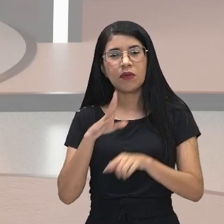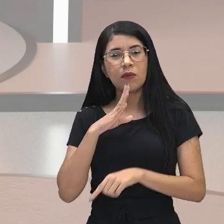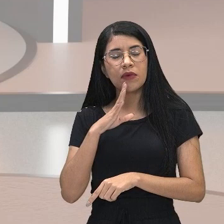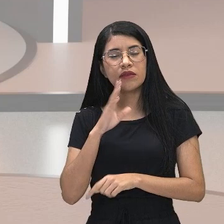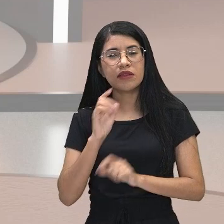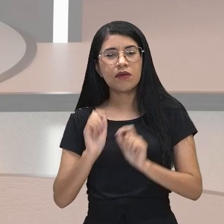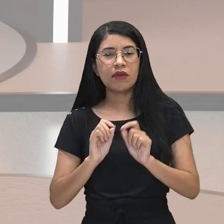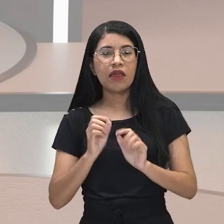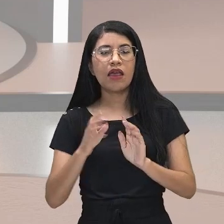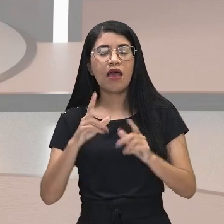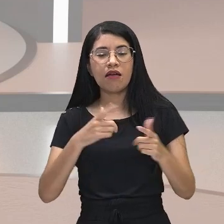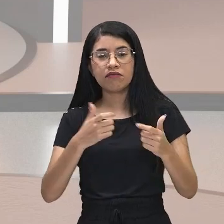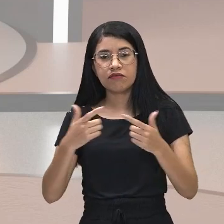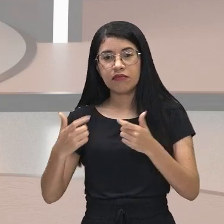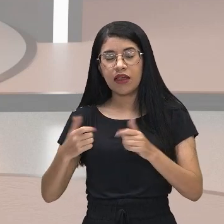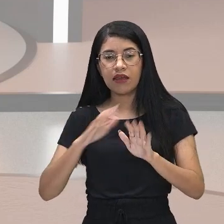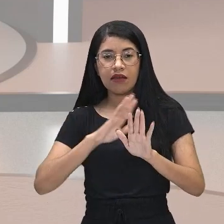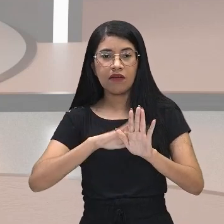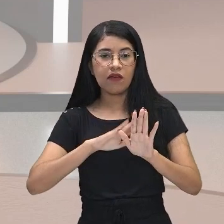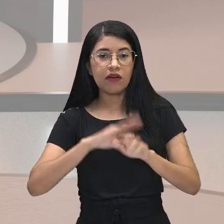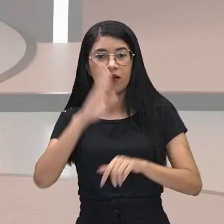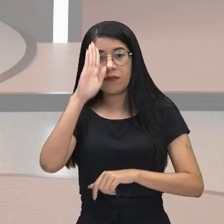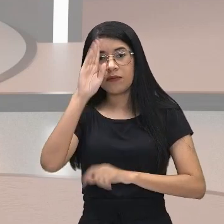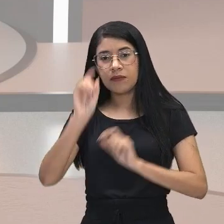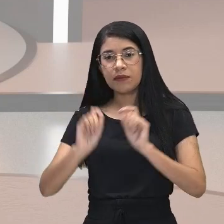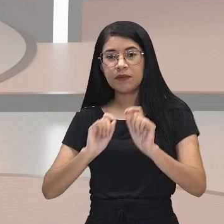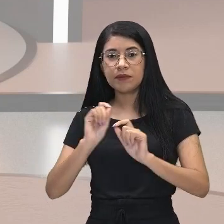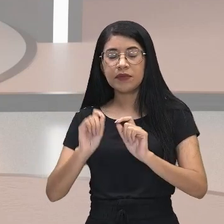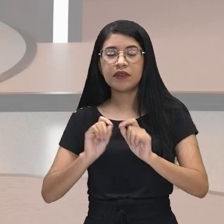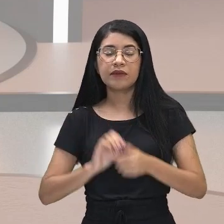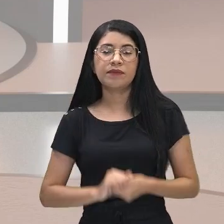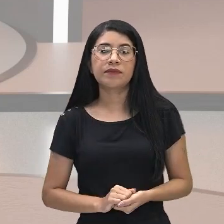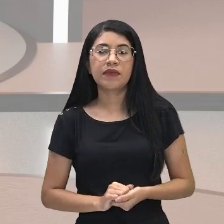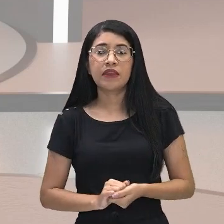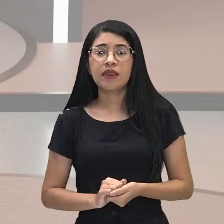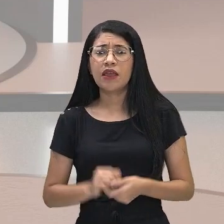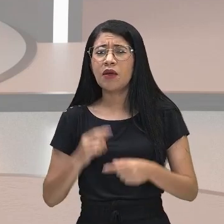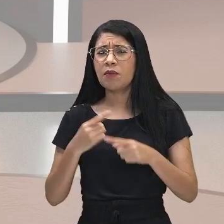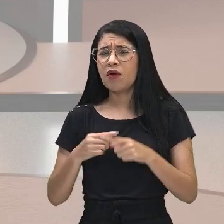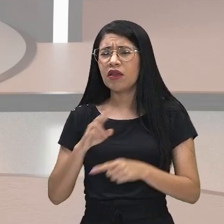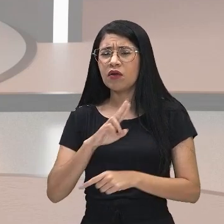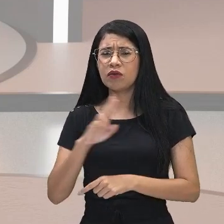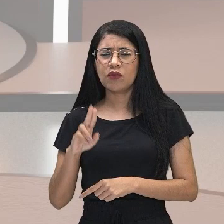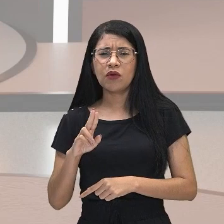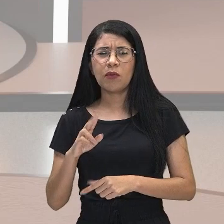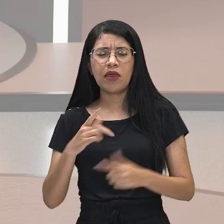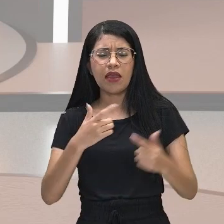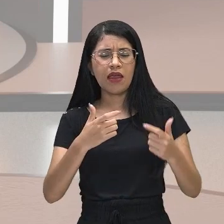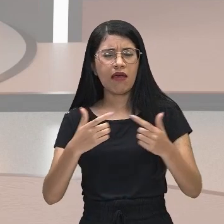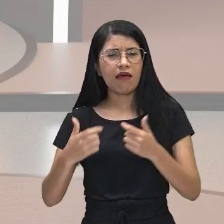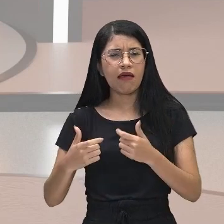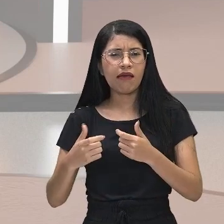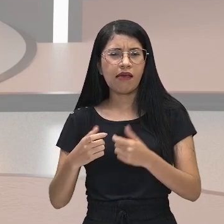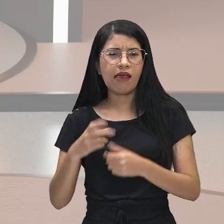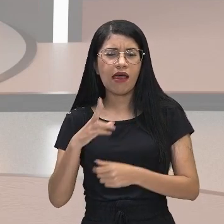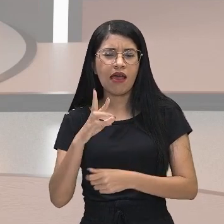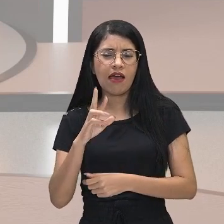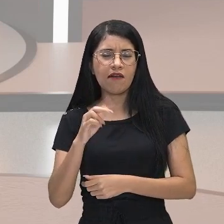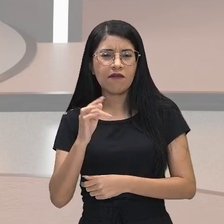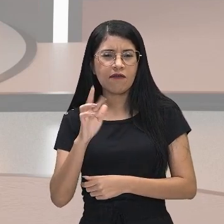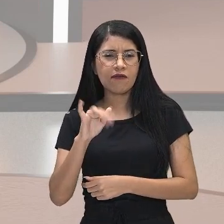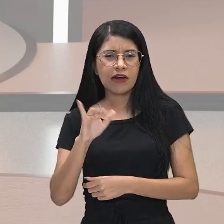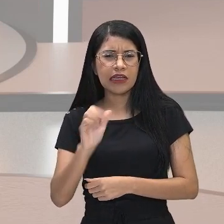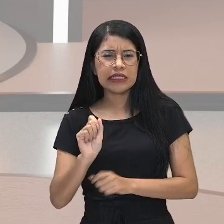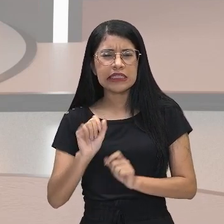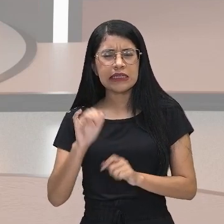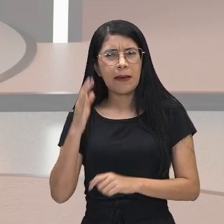a Guerra Fria e, principalmente, professor, por que tem esse nome, afinal de contas? Guerra Fria, quando a gente pensa em guerra, a